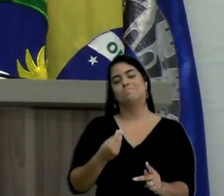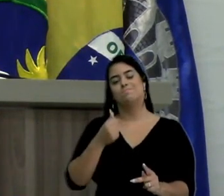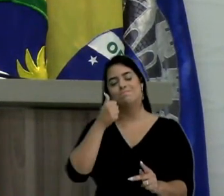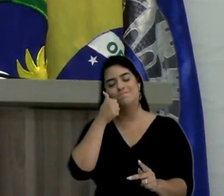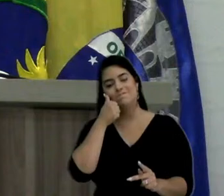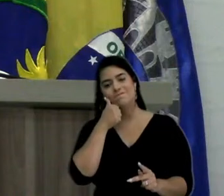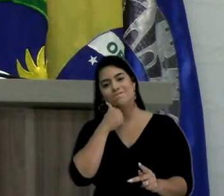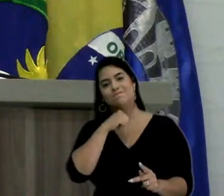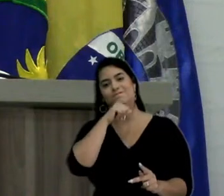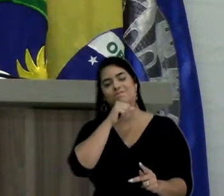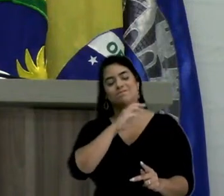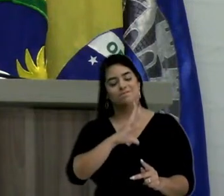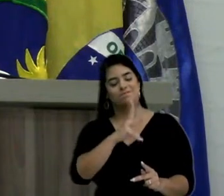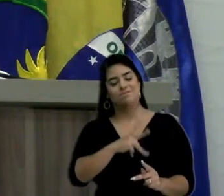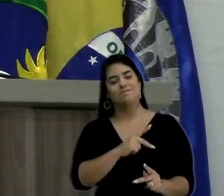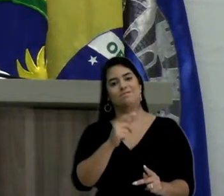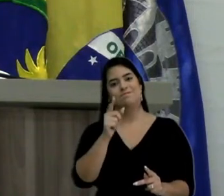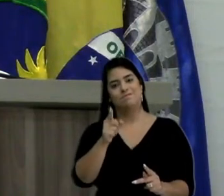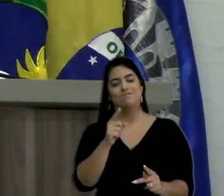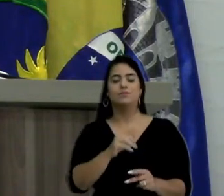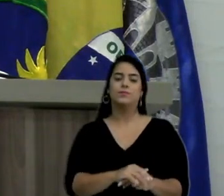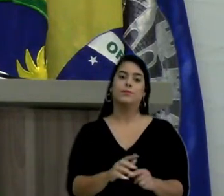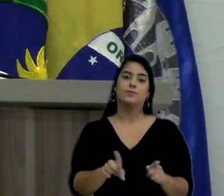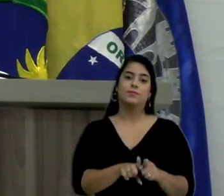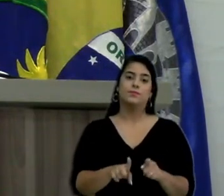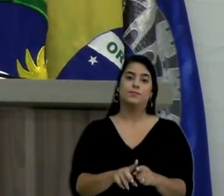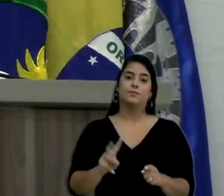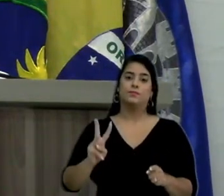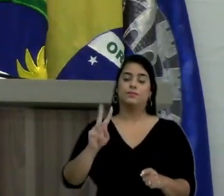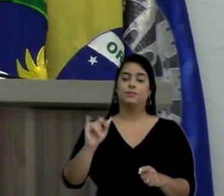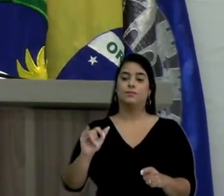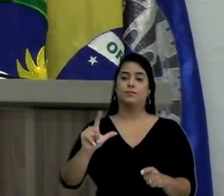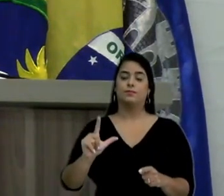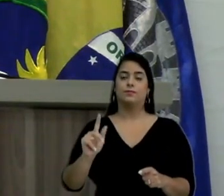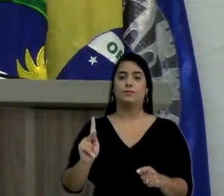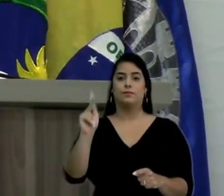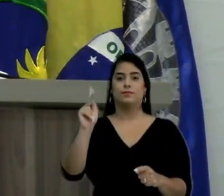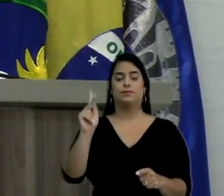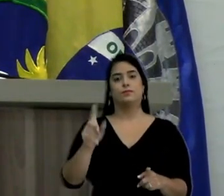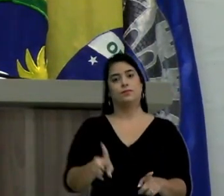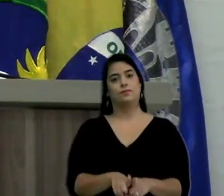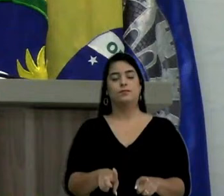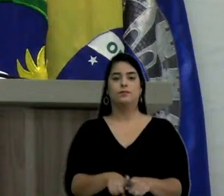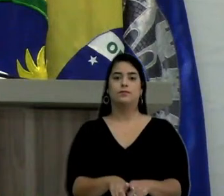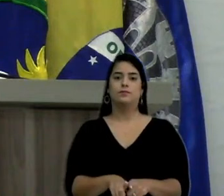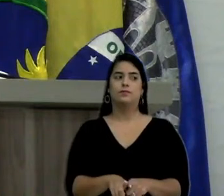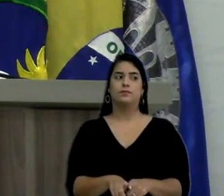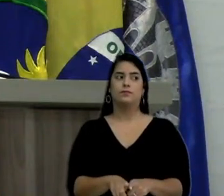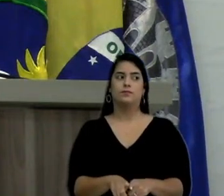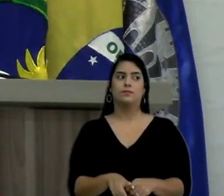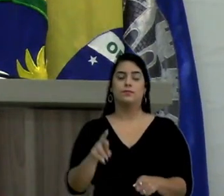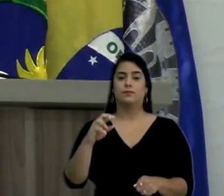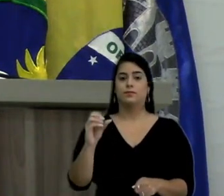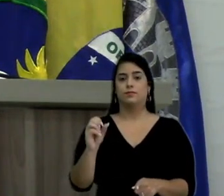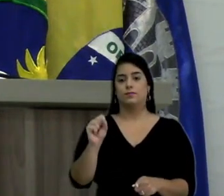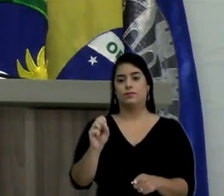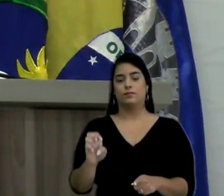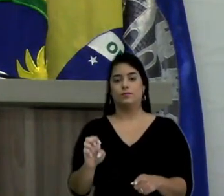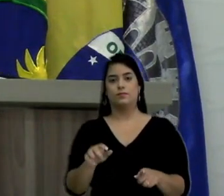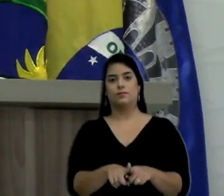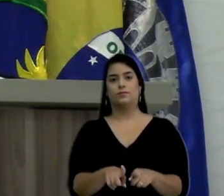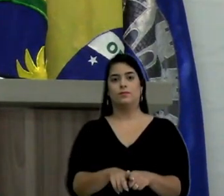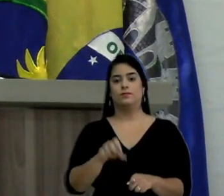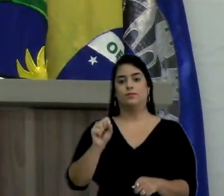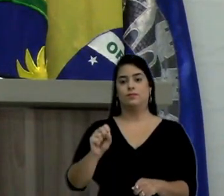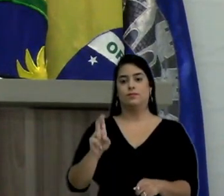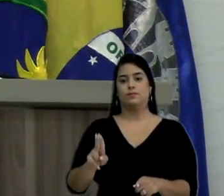também a Wilk a Rose da Rádio Eliete a mãe de de Ed Xavier Suele do sítio